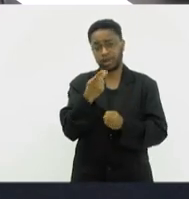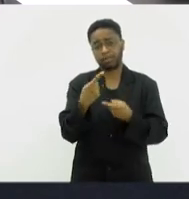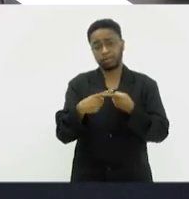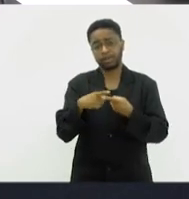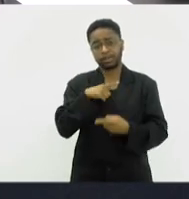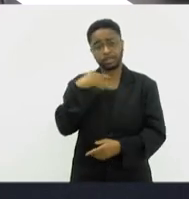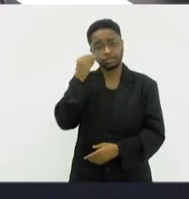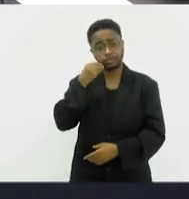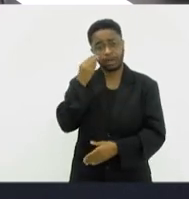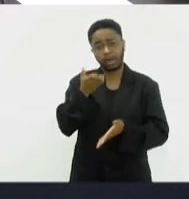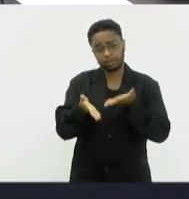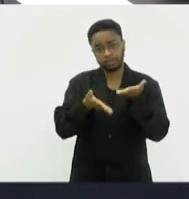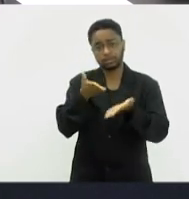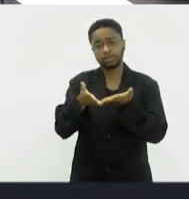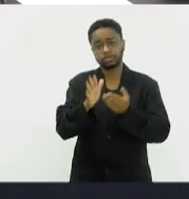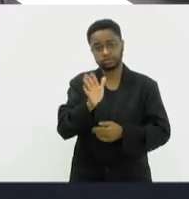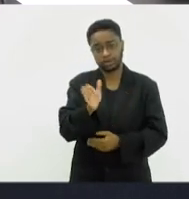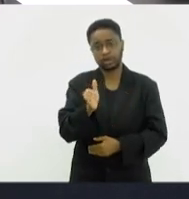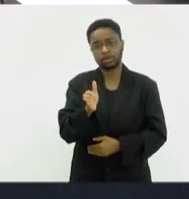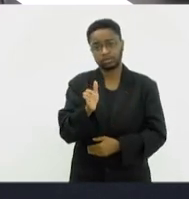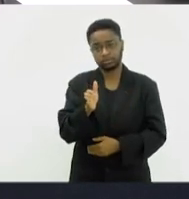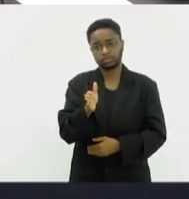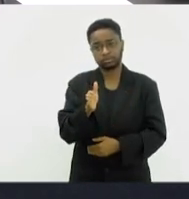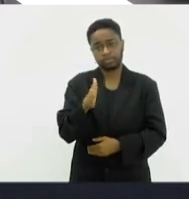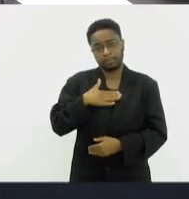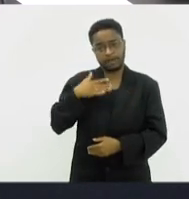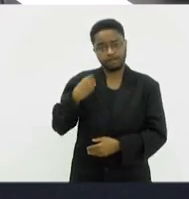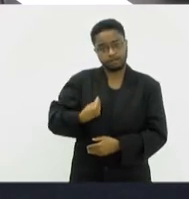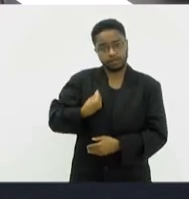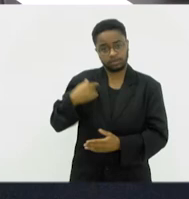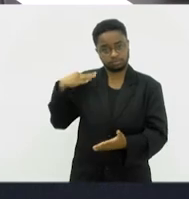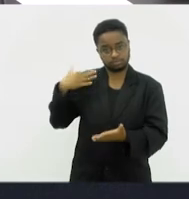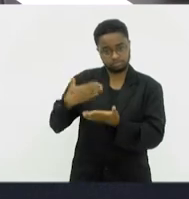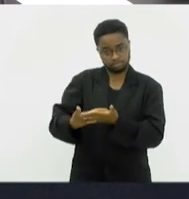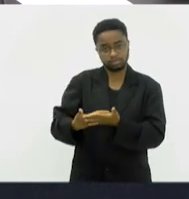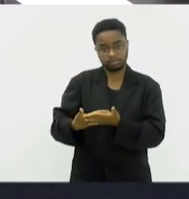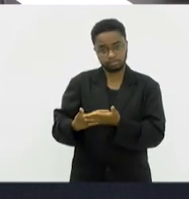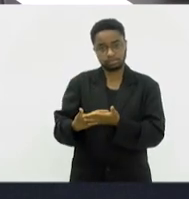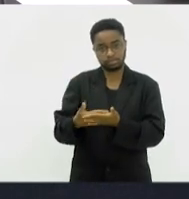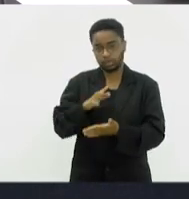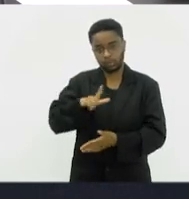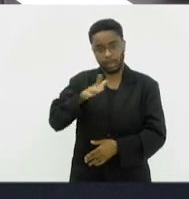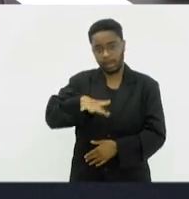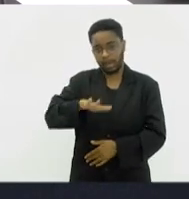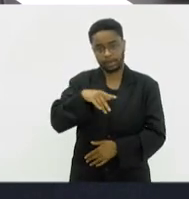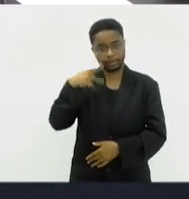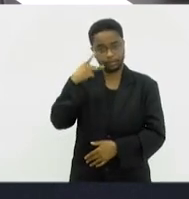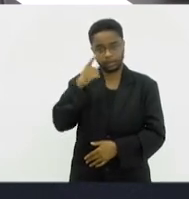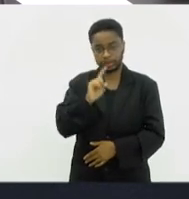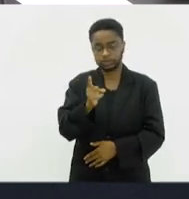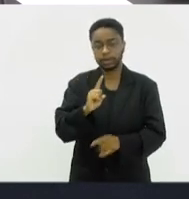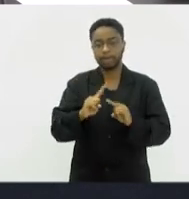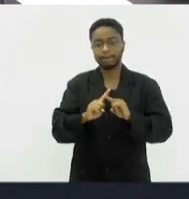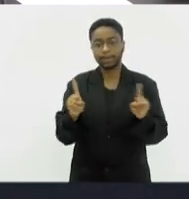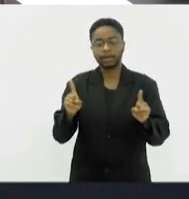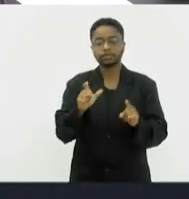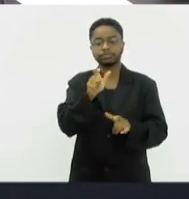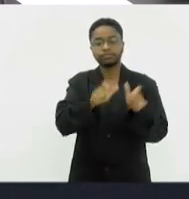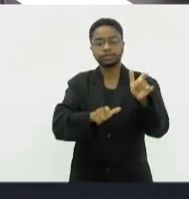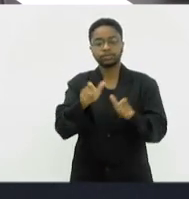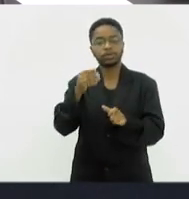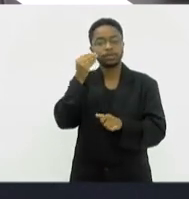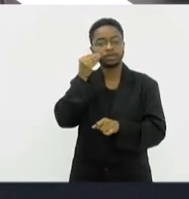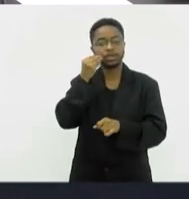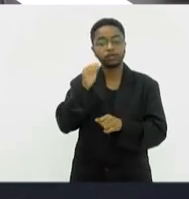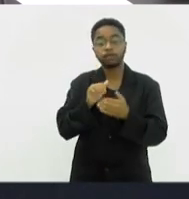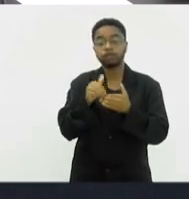experiências de atendimentos que eu tive de vida, que não foi na questão política. Mas as pessoas buscam